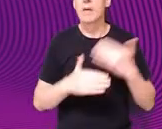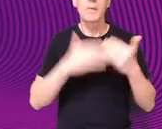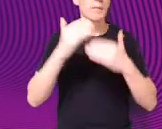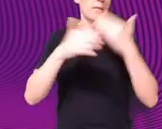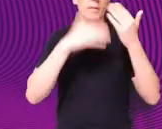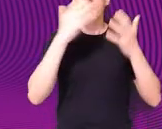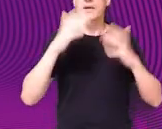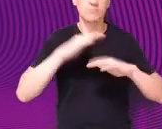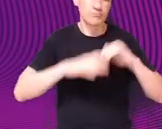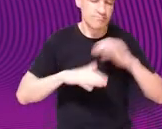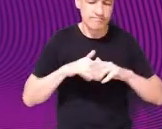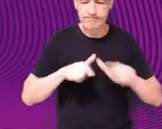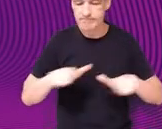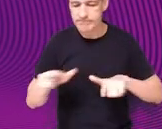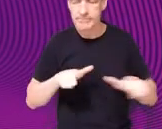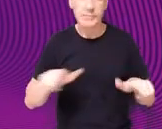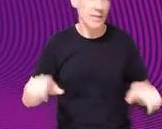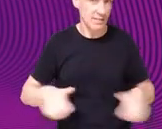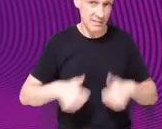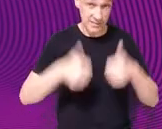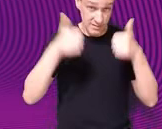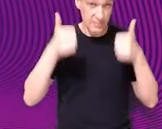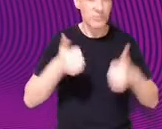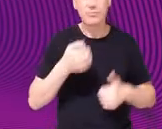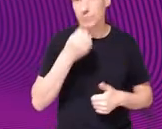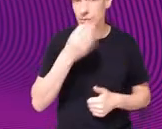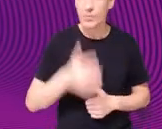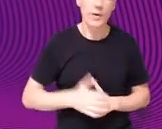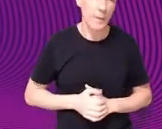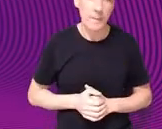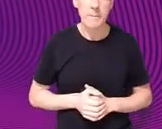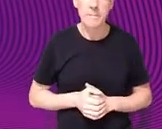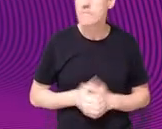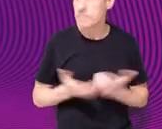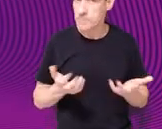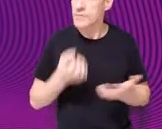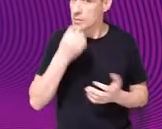que a gente possa agregar essa tecnologia.